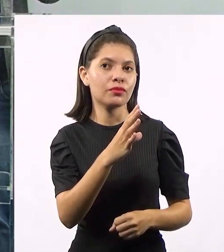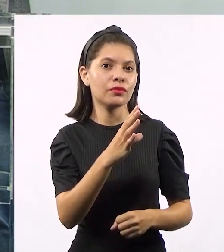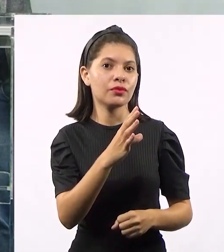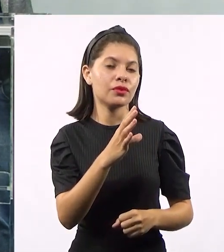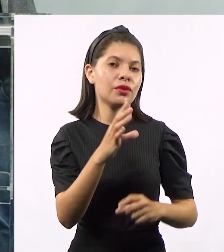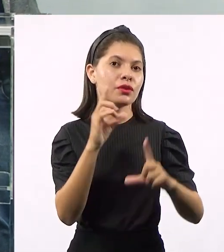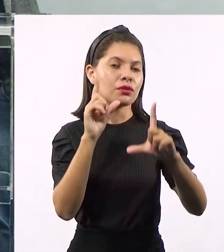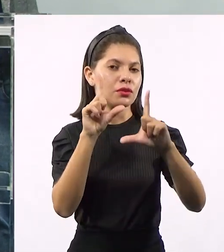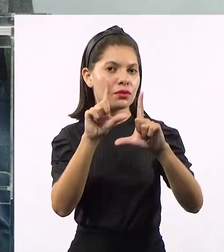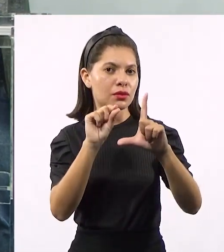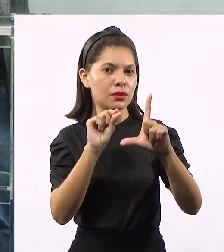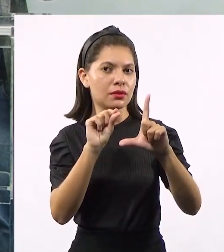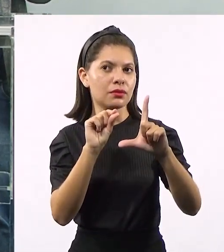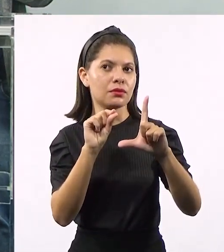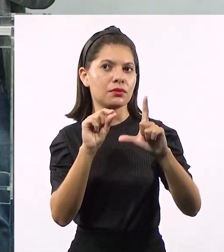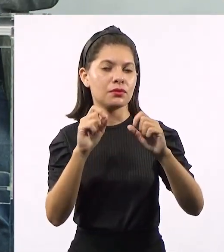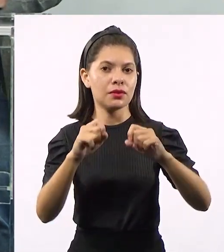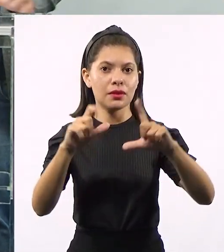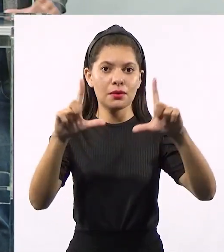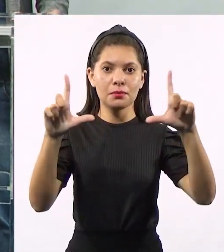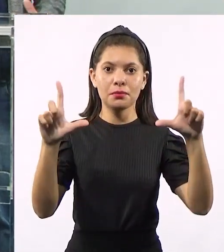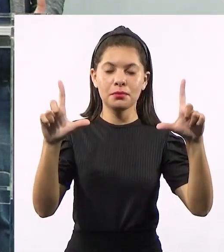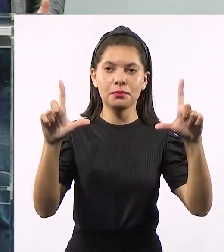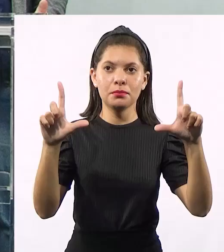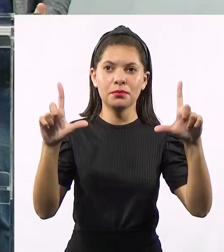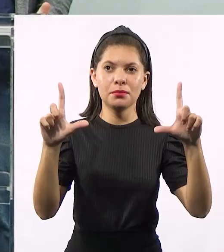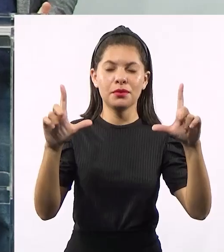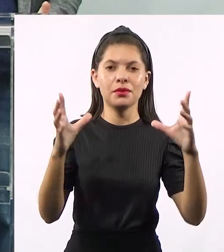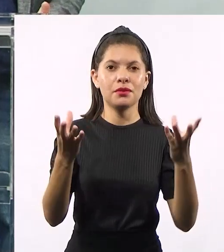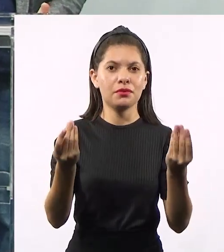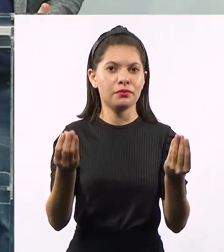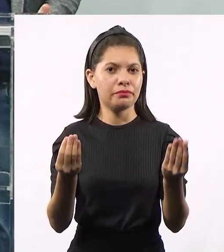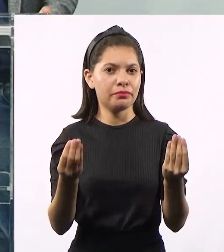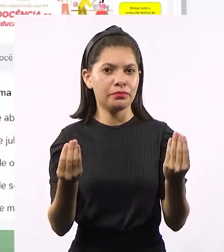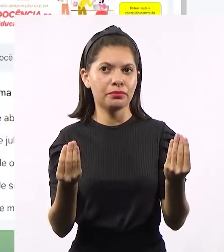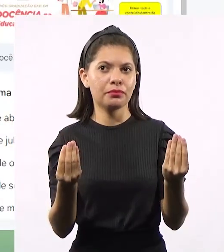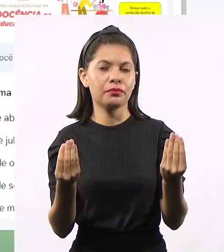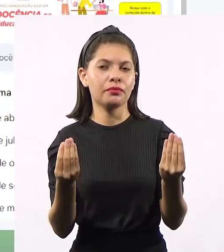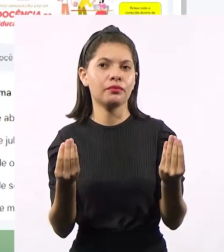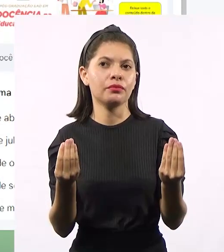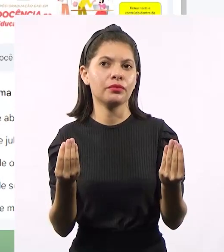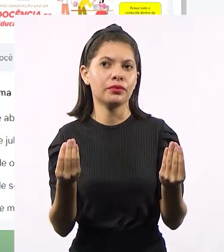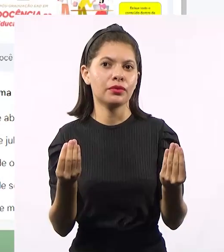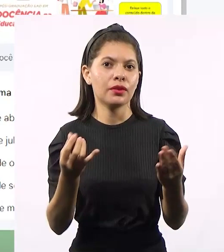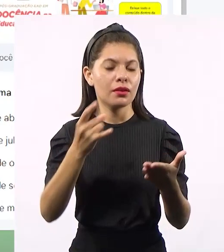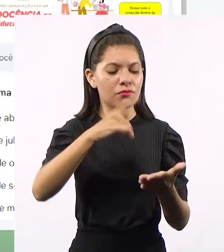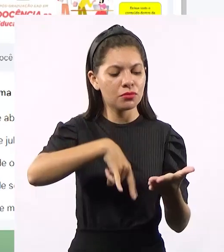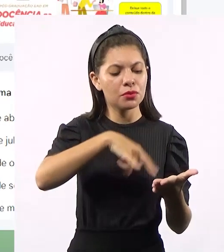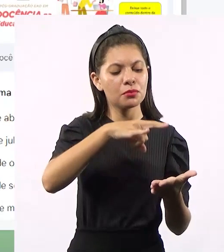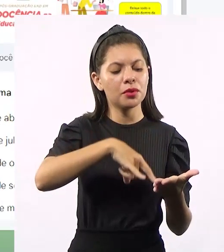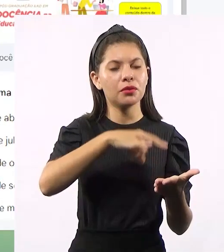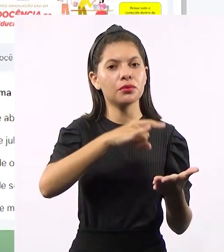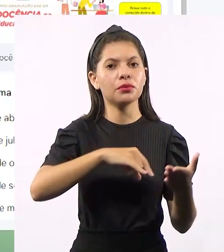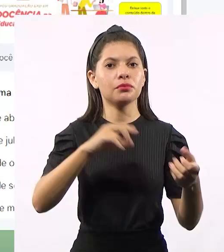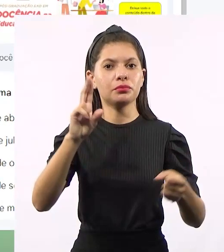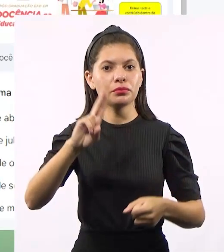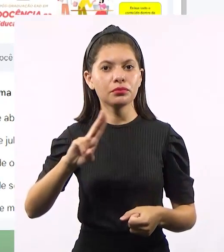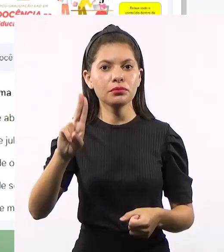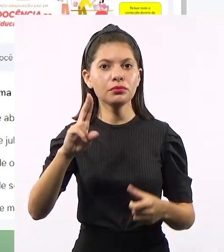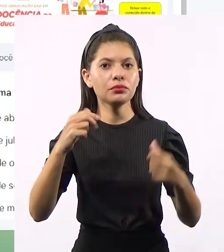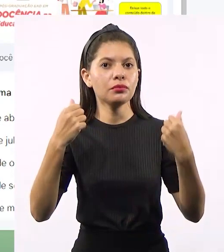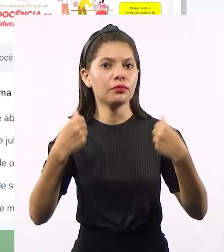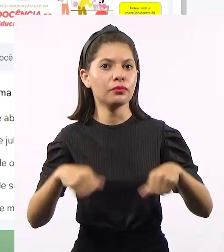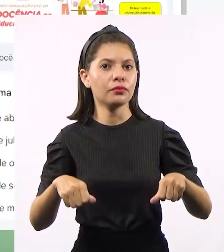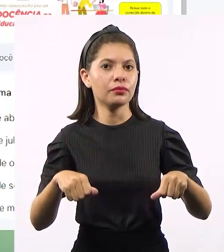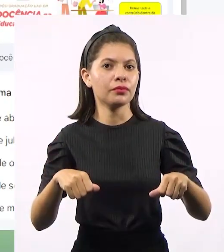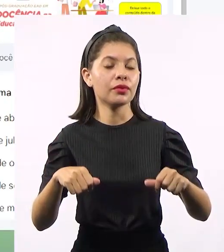ele vai abrir os possíveis documentos que eu posso fazer utilizando a ferramenta Google Drive. Um deles é o formulário Google, que é o que a gente